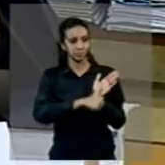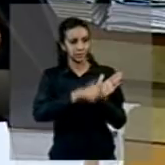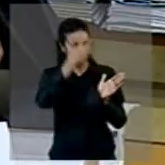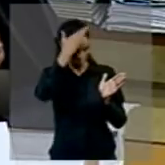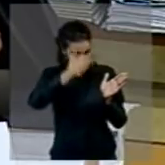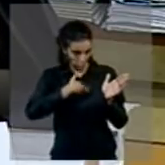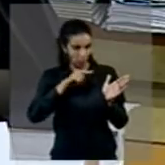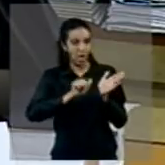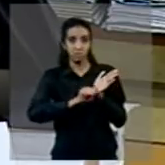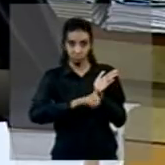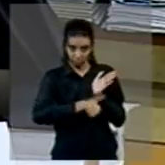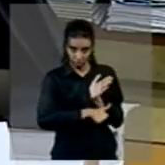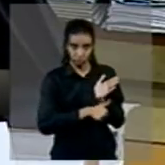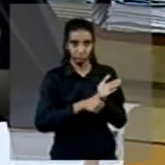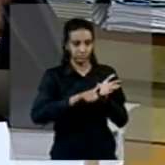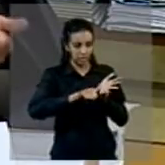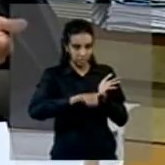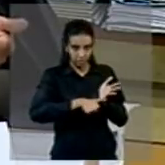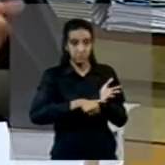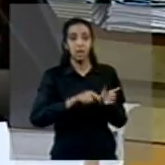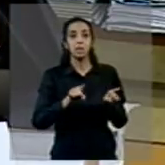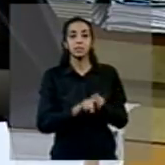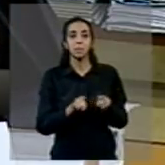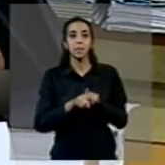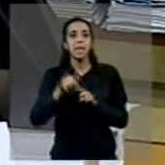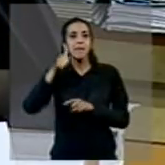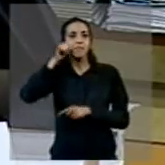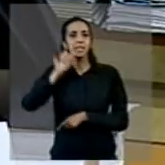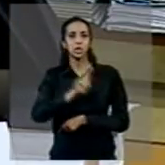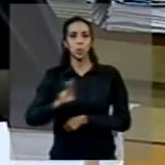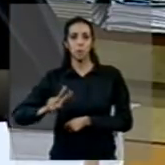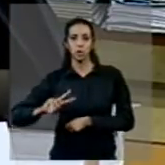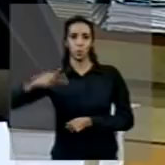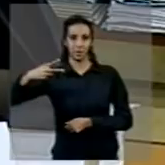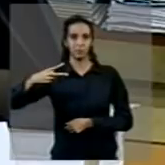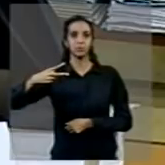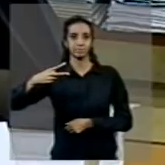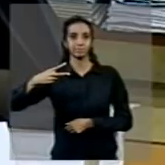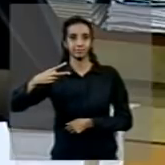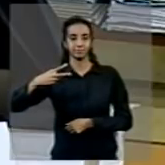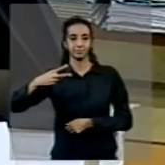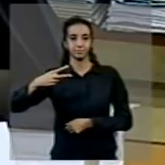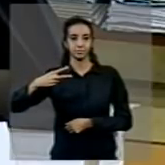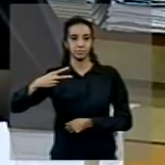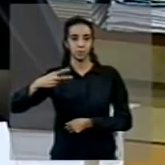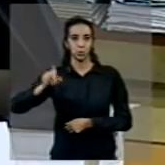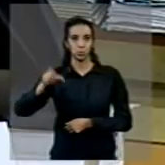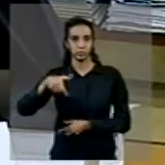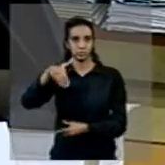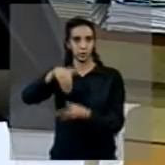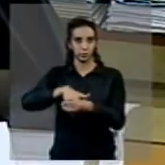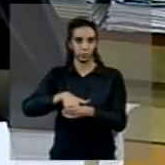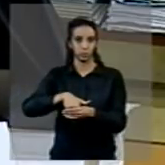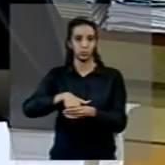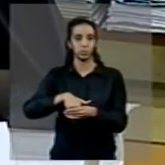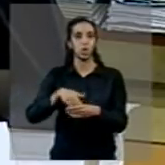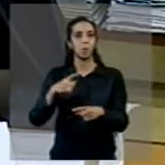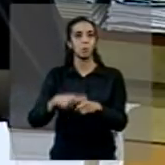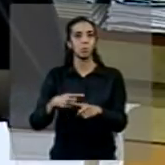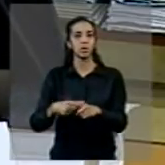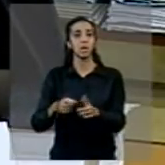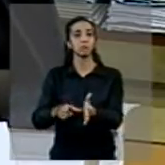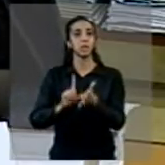votação e a repressão à duplicidade, ou mesmo multiplicidade, de registros por meio de revisão